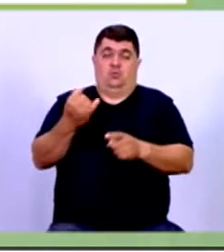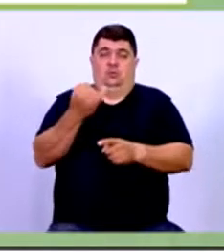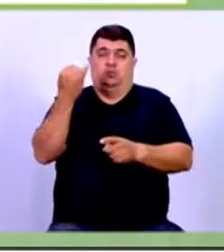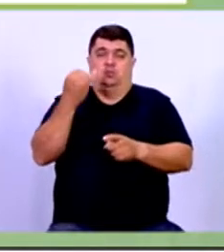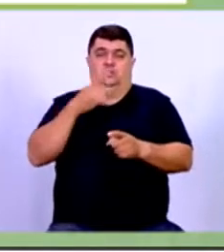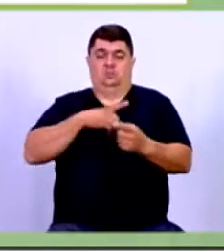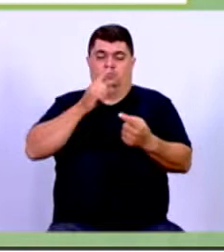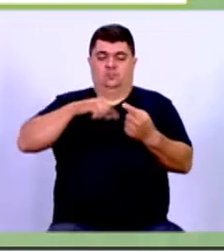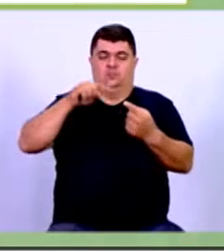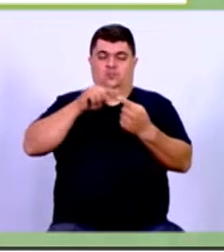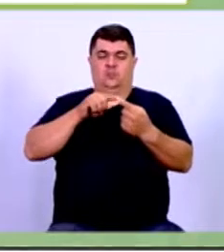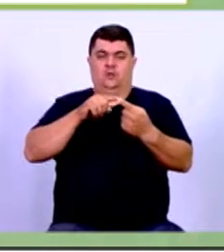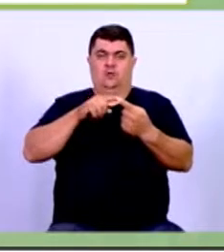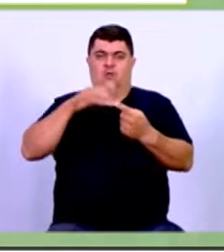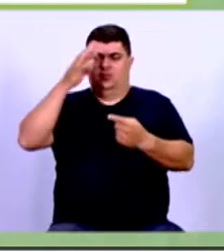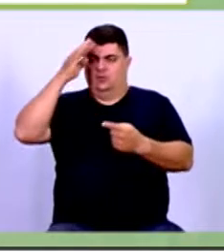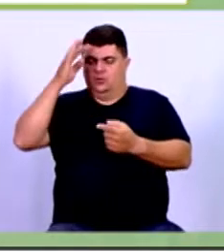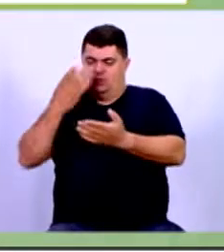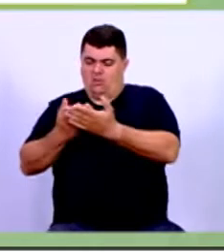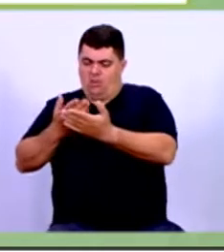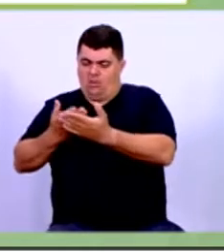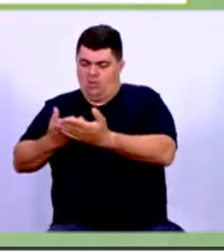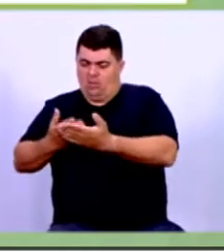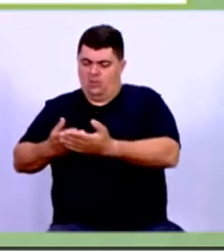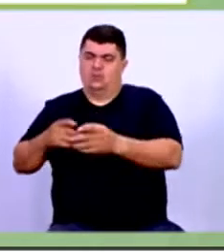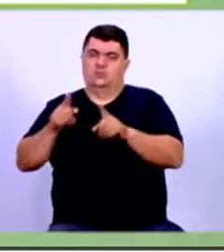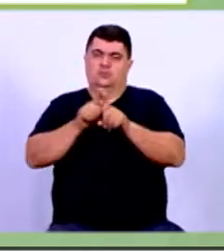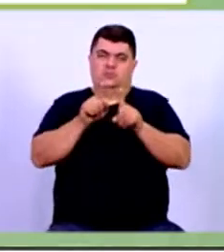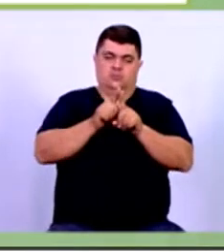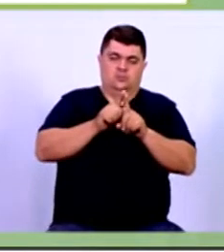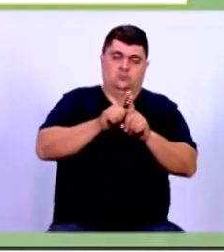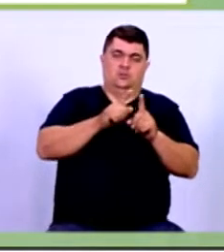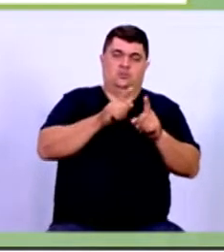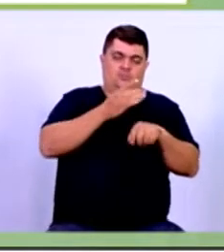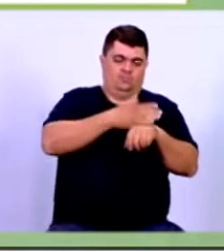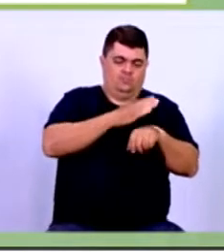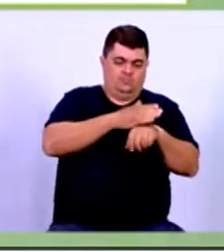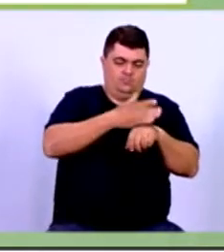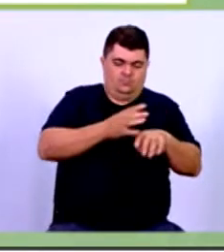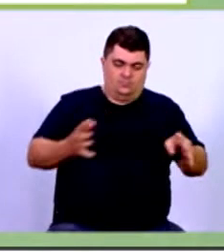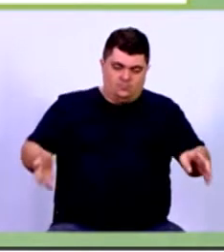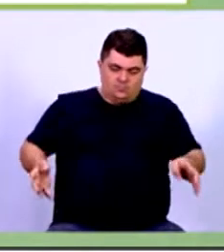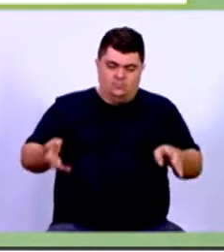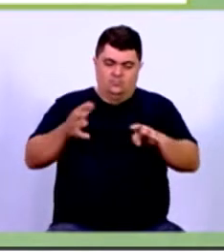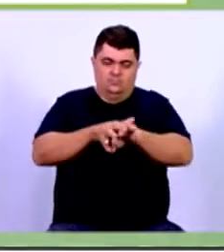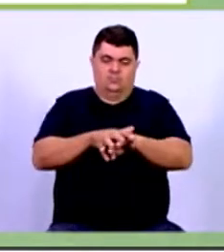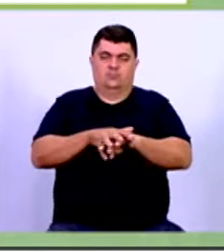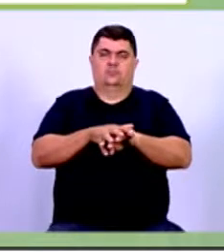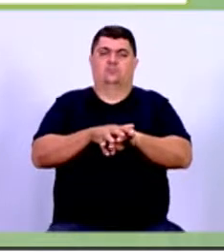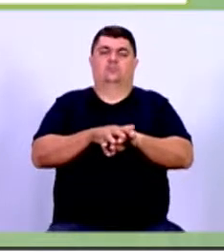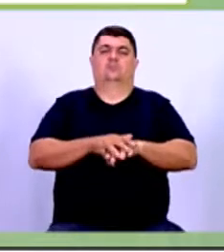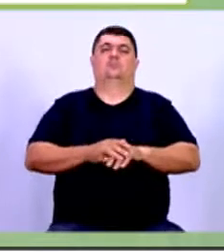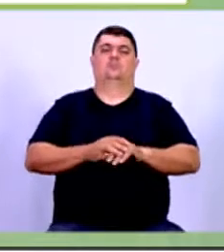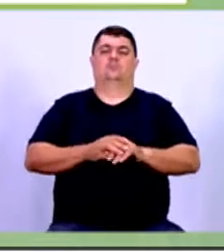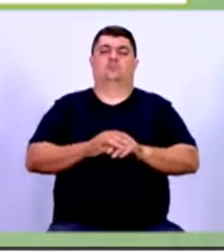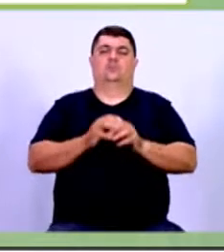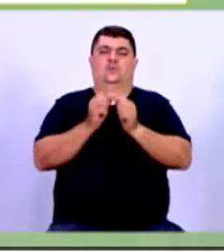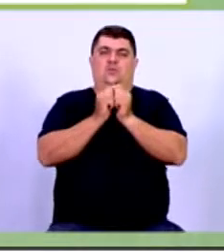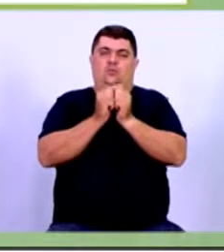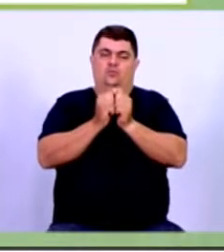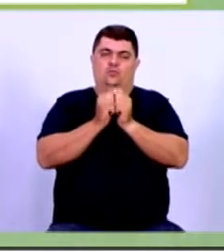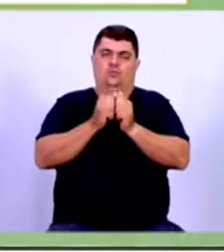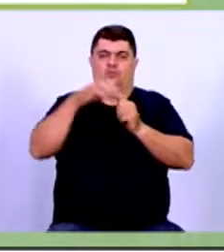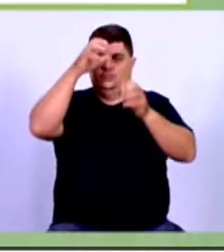de integrar o que você aprende na teoria, o que você vê na academia, na sala de aula, e o que é realizado na prática, lá no dia a